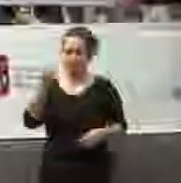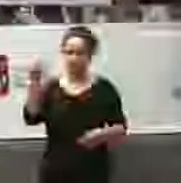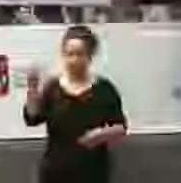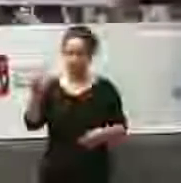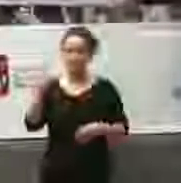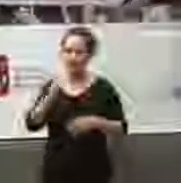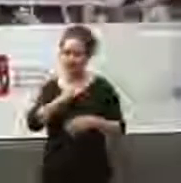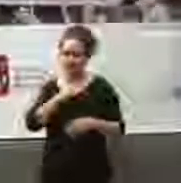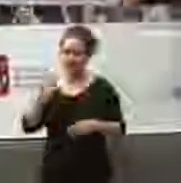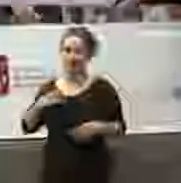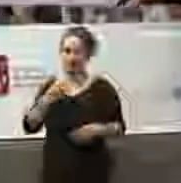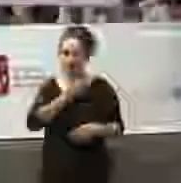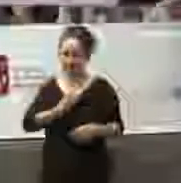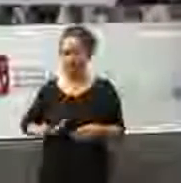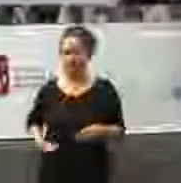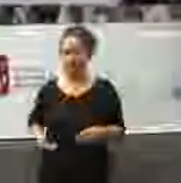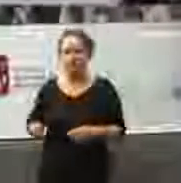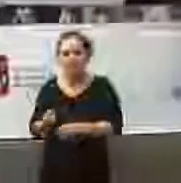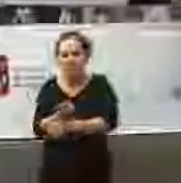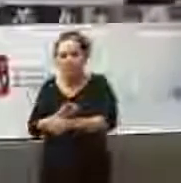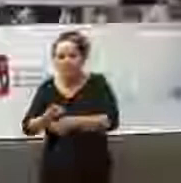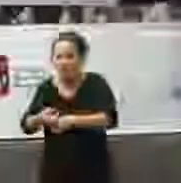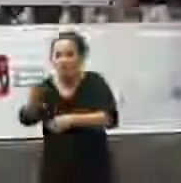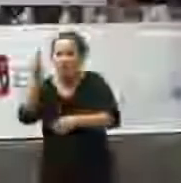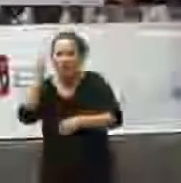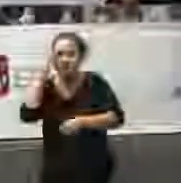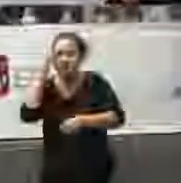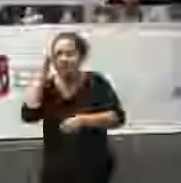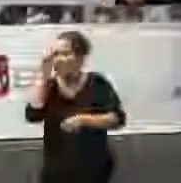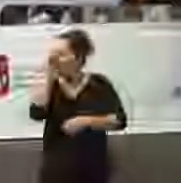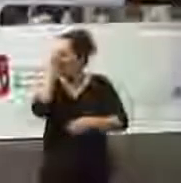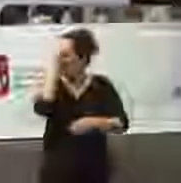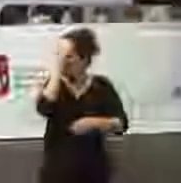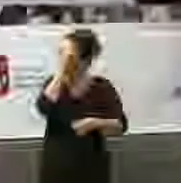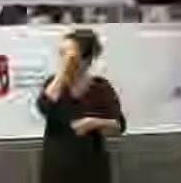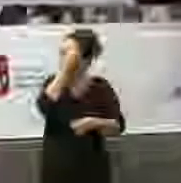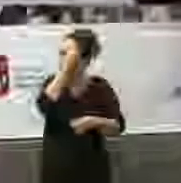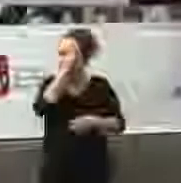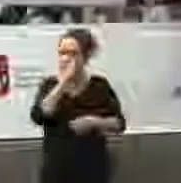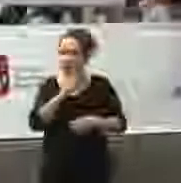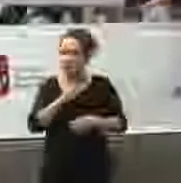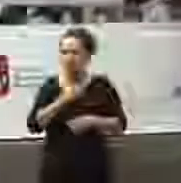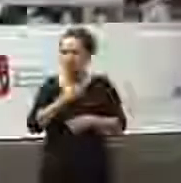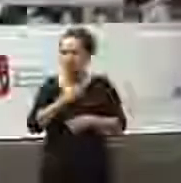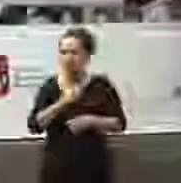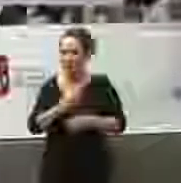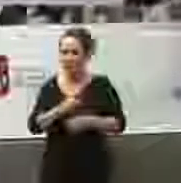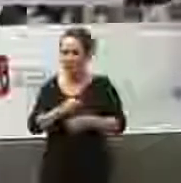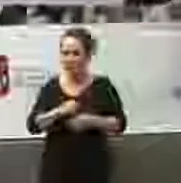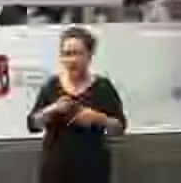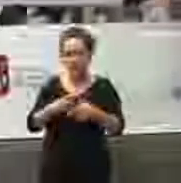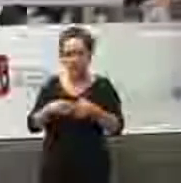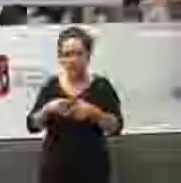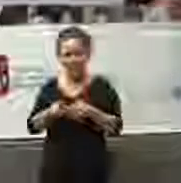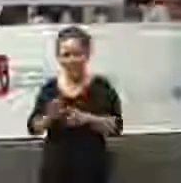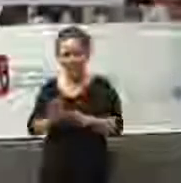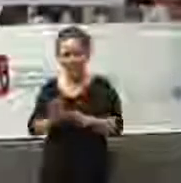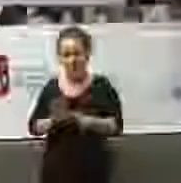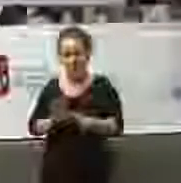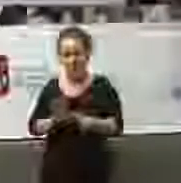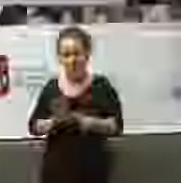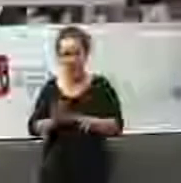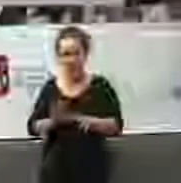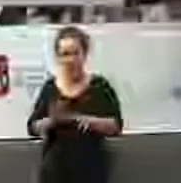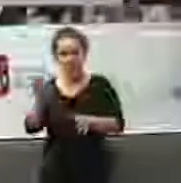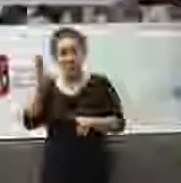saúde pública e procura compreender as dificuldades sem aliviar de nenhuma forma mas é